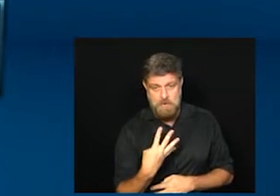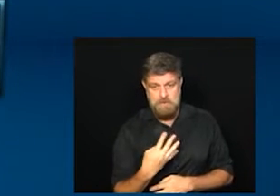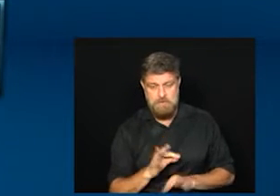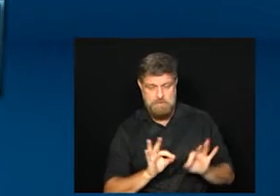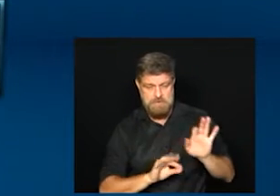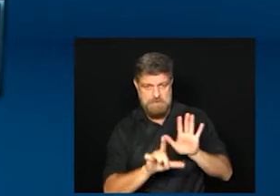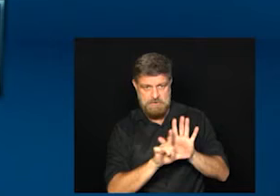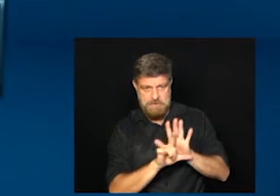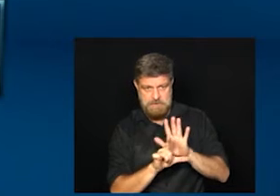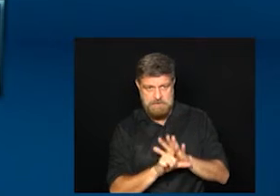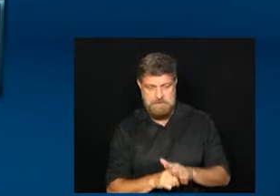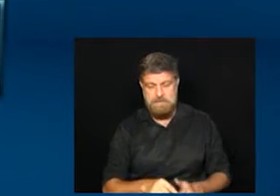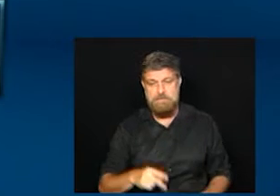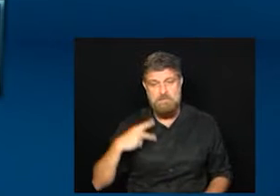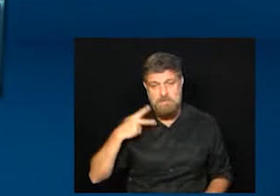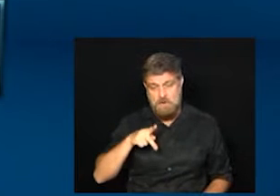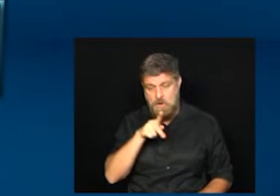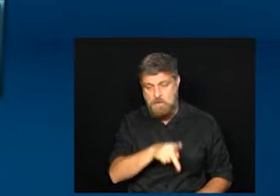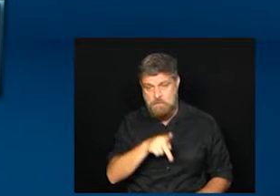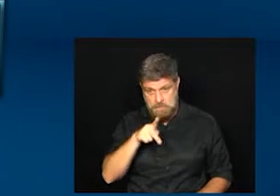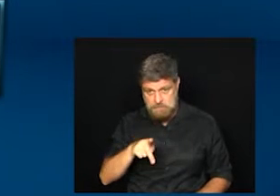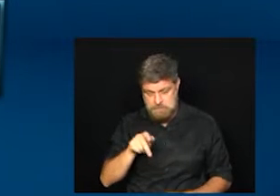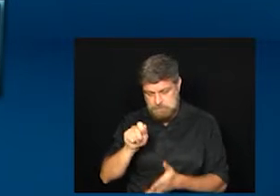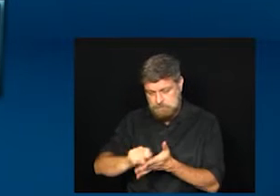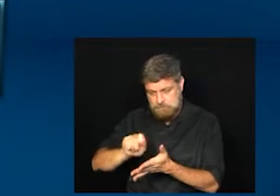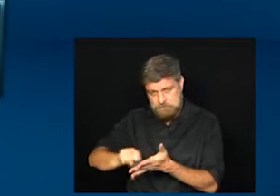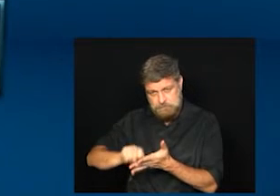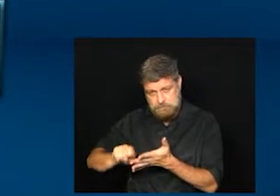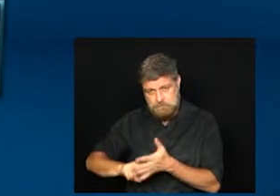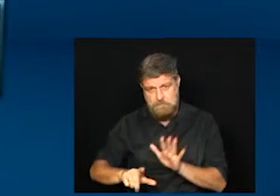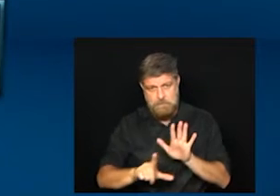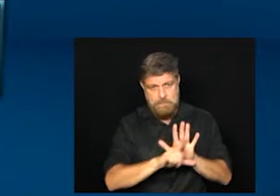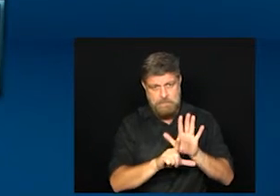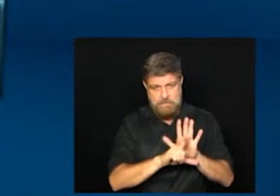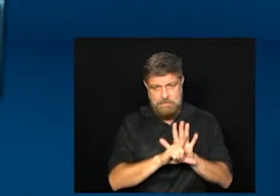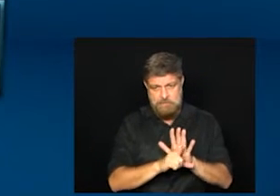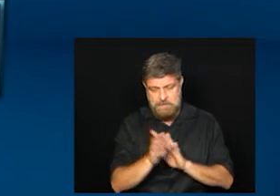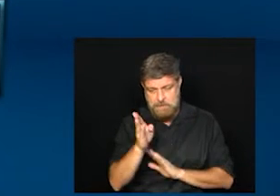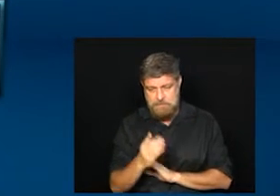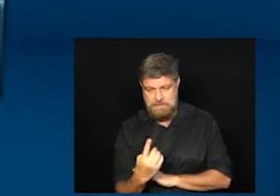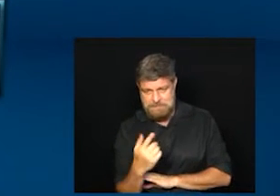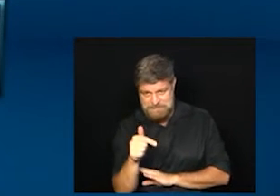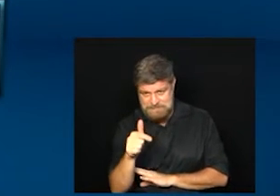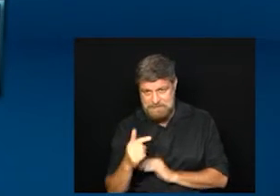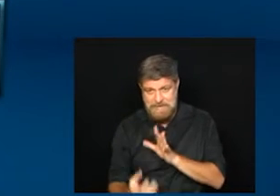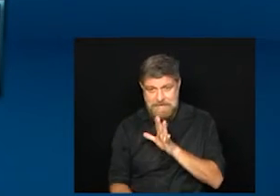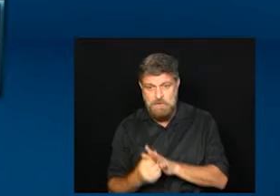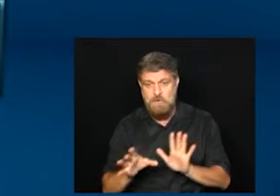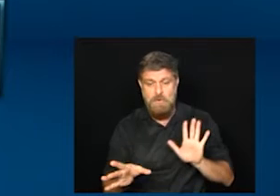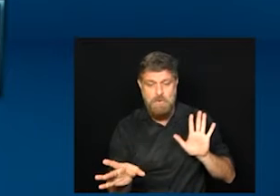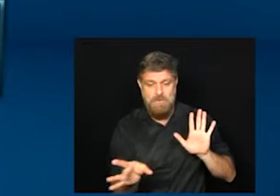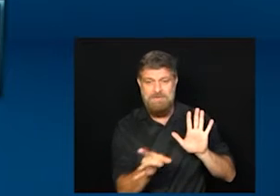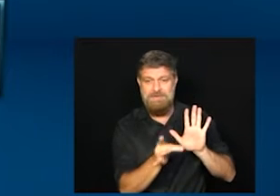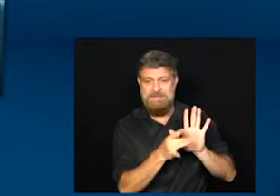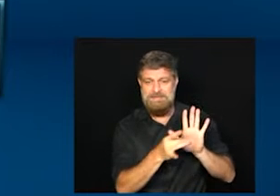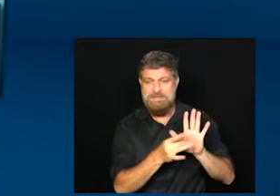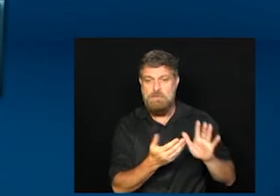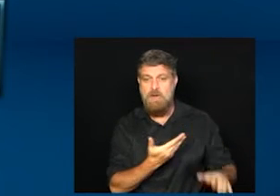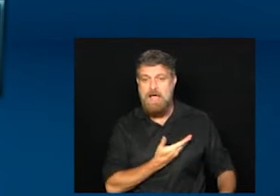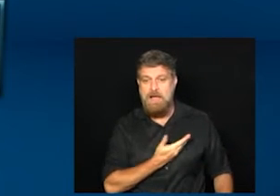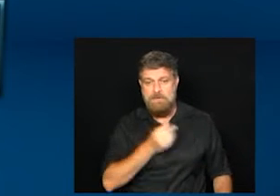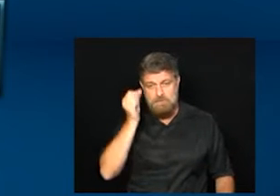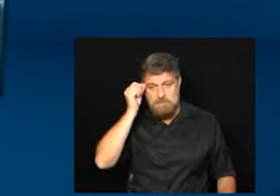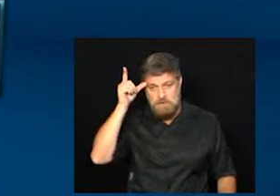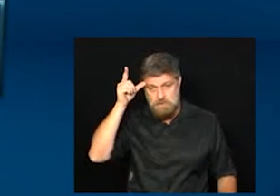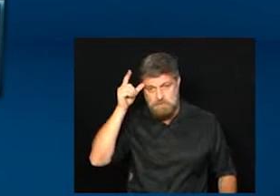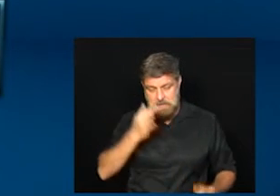lei de autoria do vereador Professor Alberto, que altera a lei de 2017 que criou o selo Amigos da Cultura. A